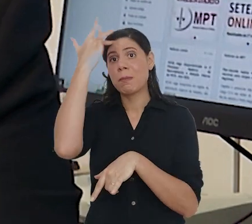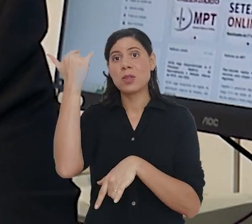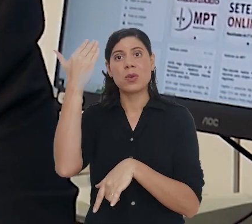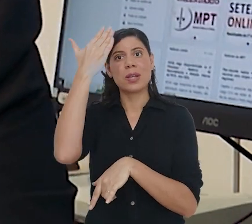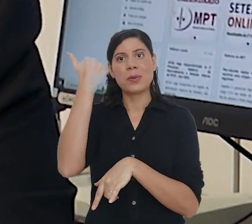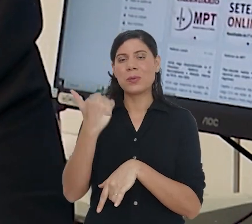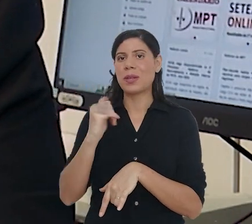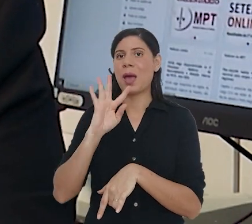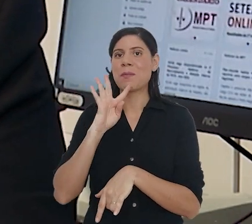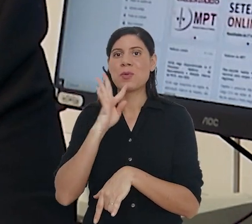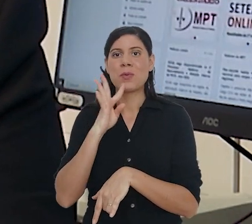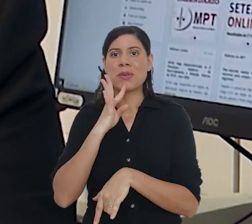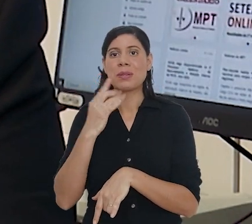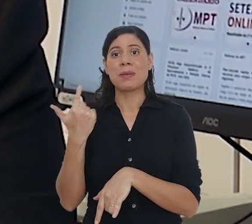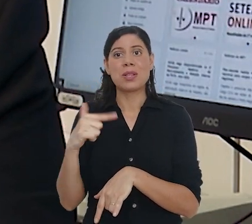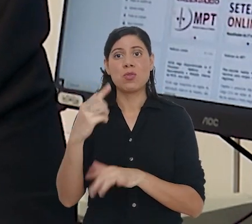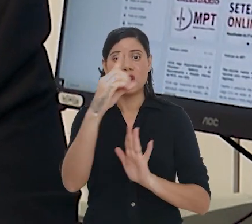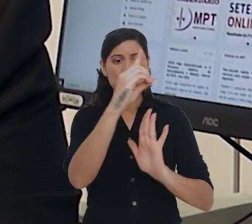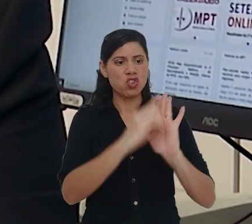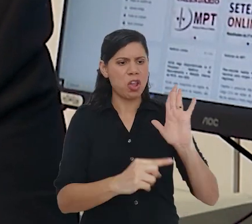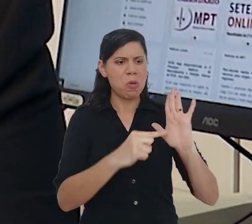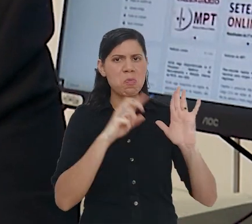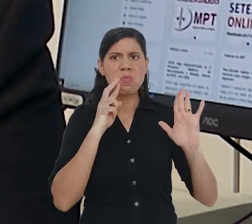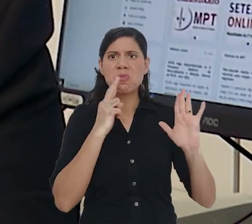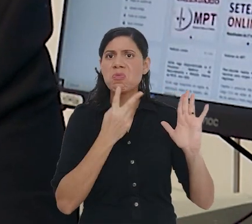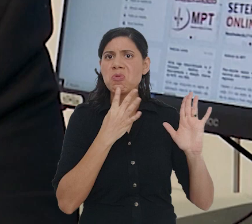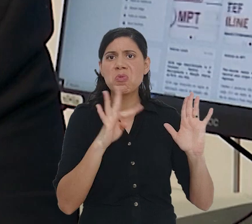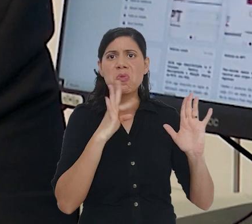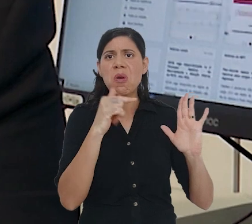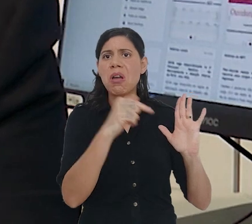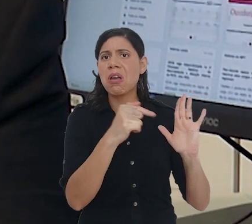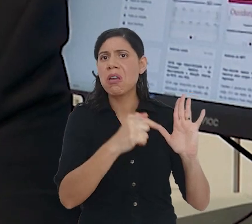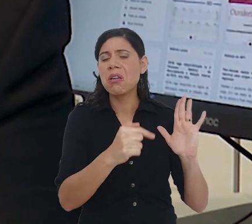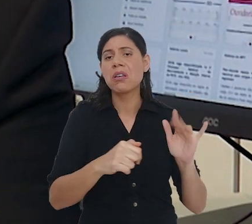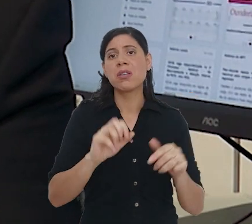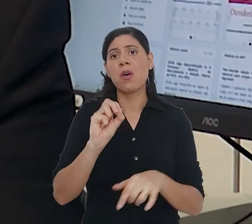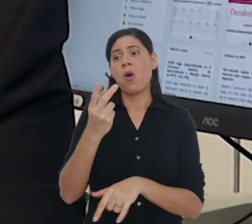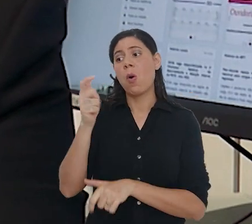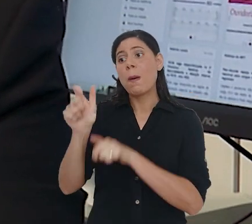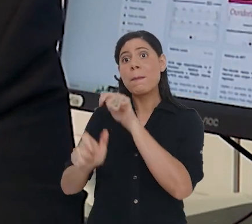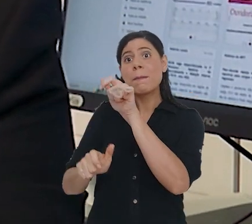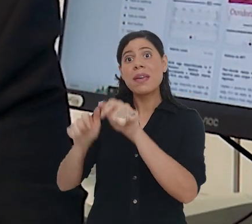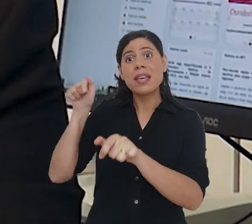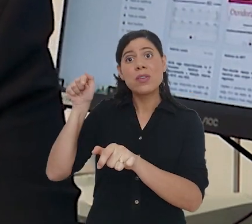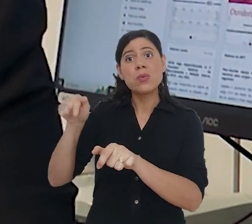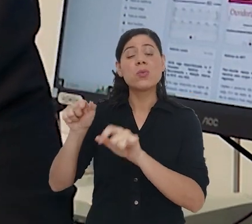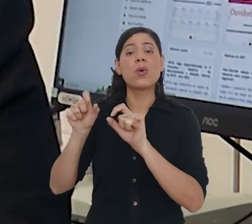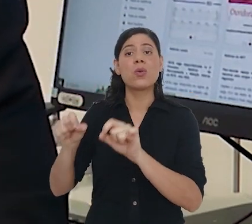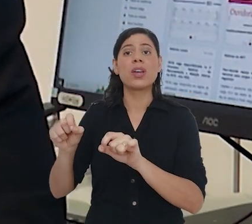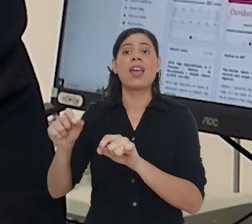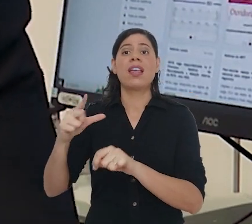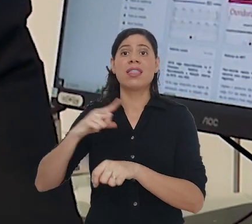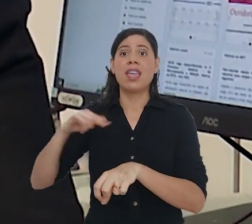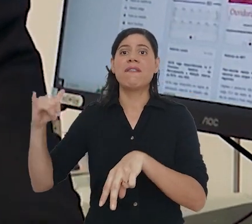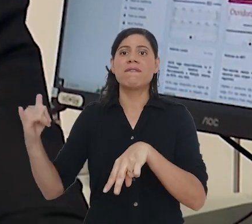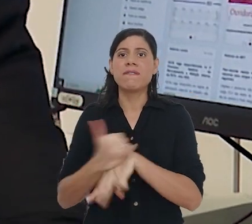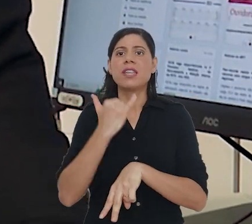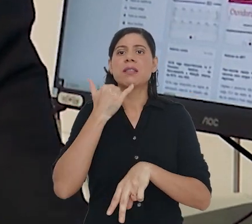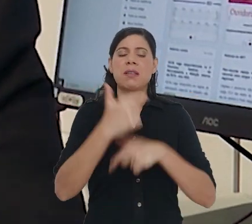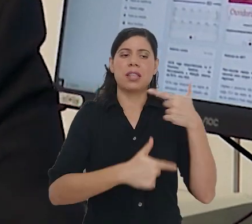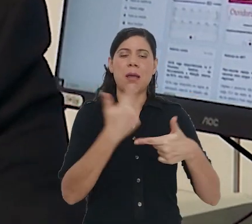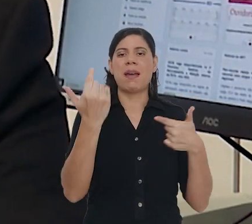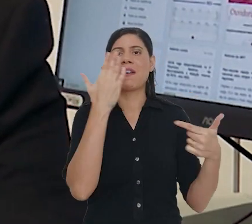conhecimento dos seus próprios direitos. Pessoas que muitas vezes foram vítimas também do